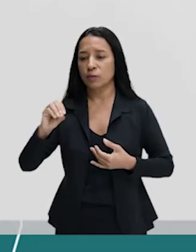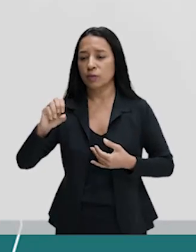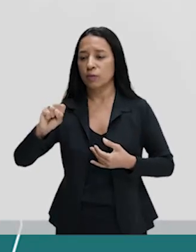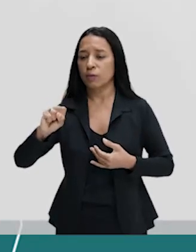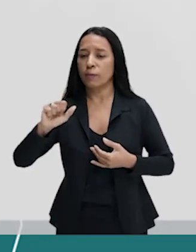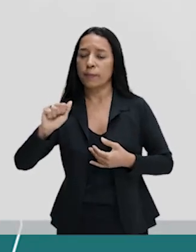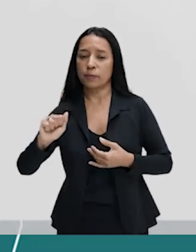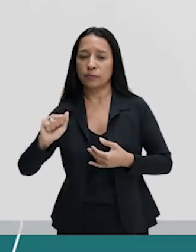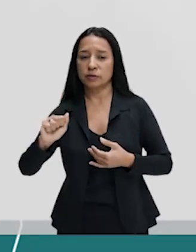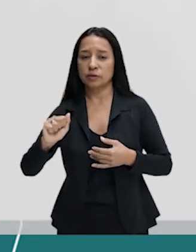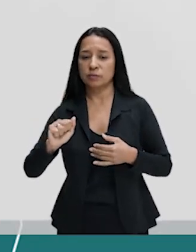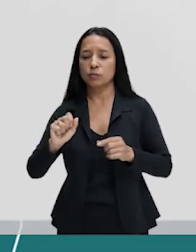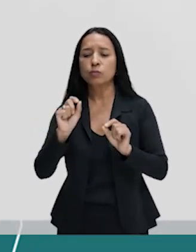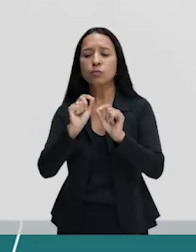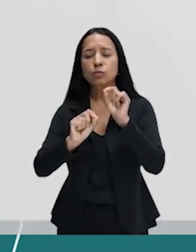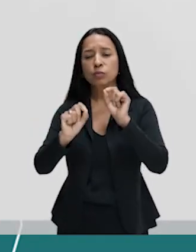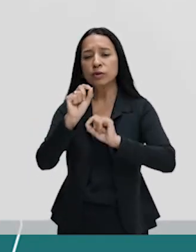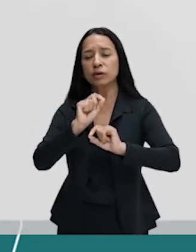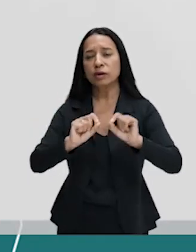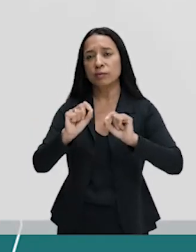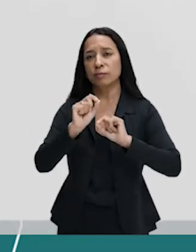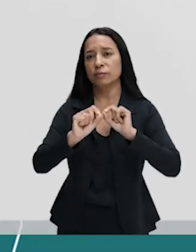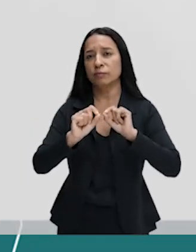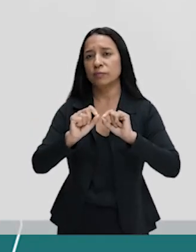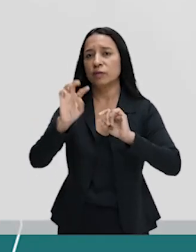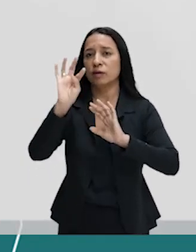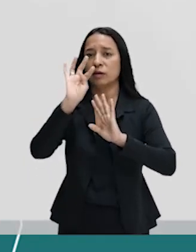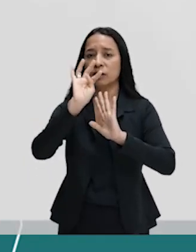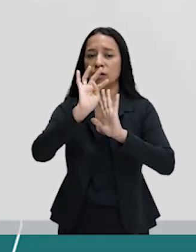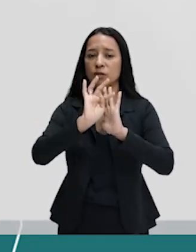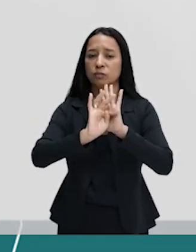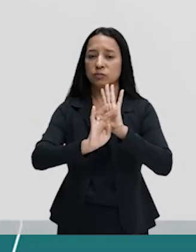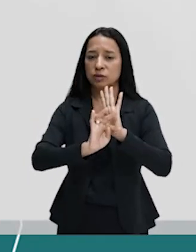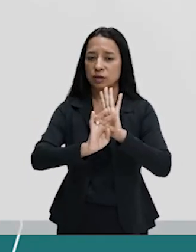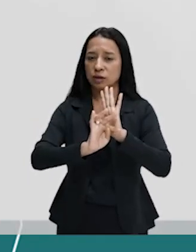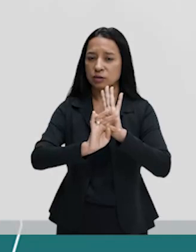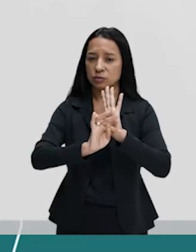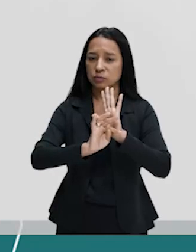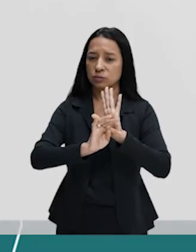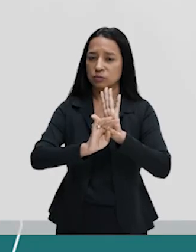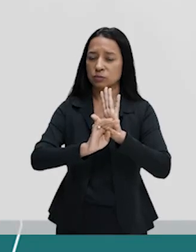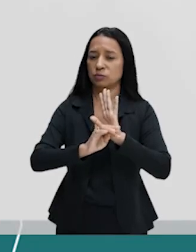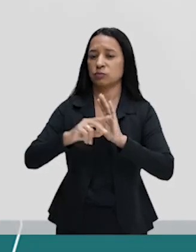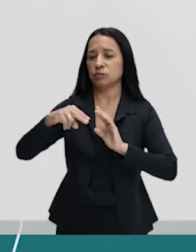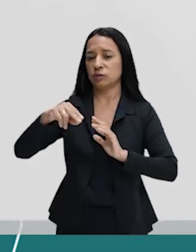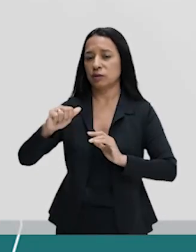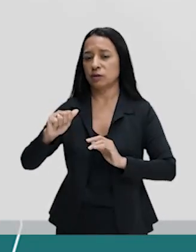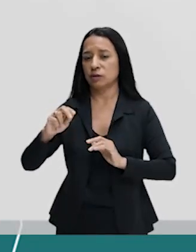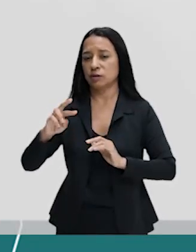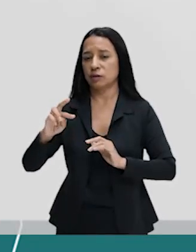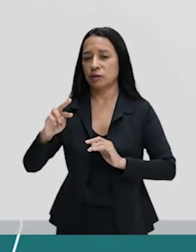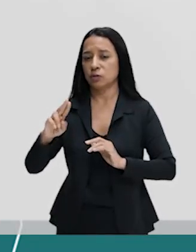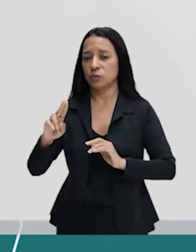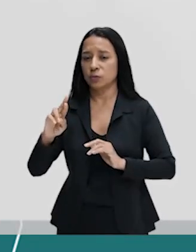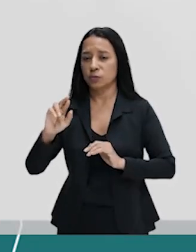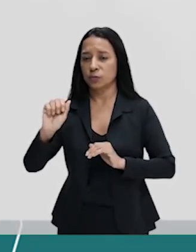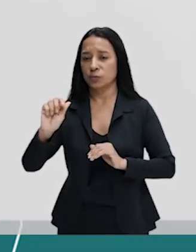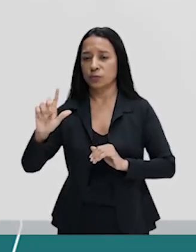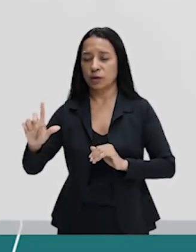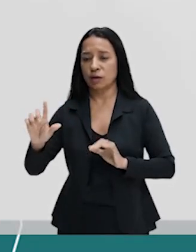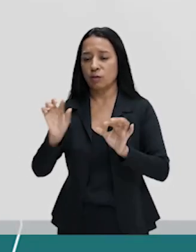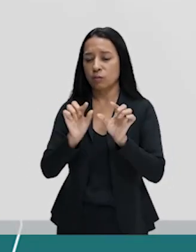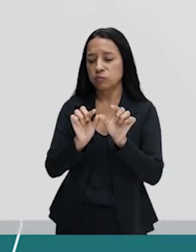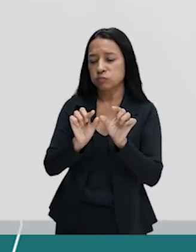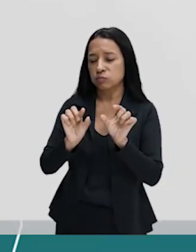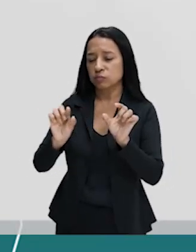de estilo natural. Esse texto que nós escrevemos, um parágrafo, chega lá no fim da linha, faz a translineação,